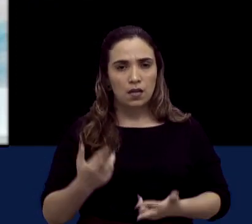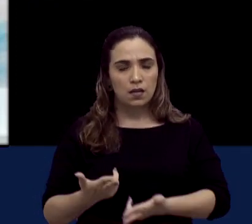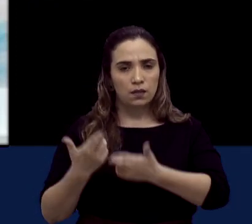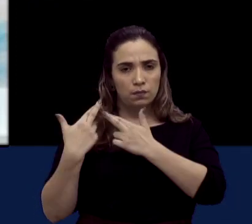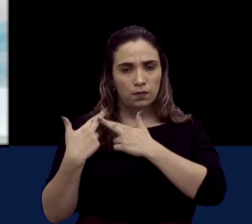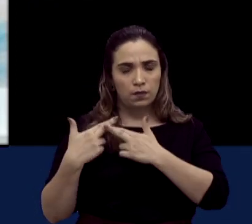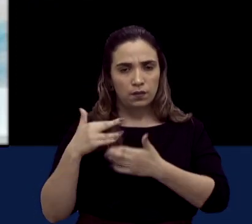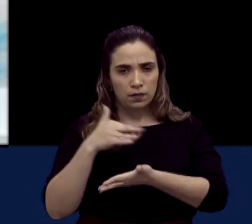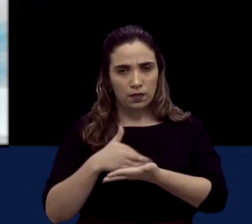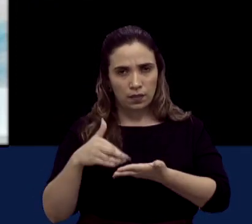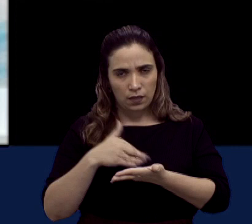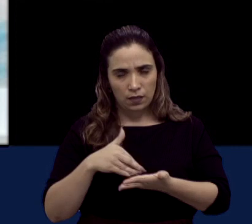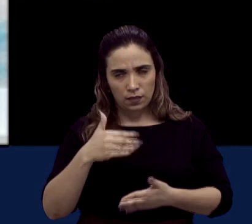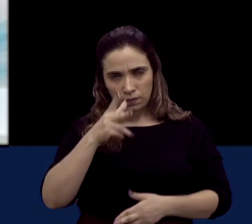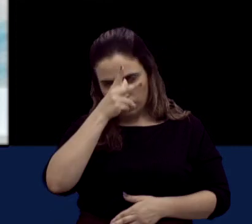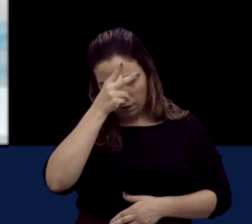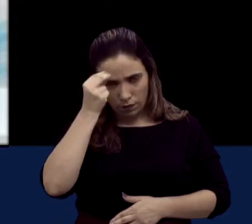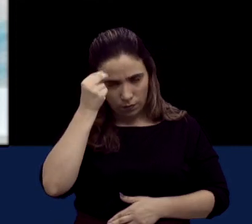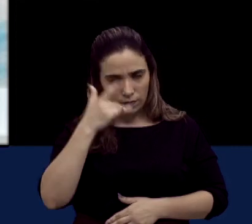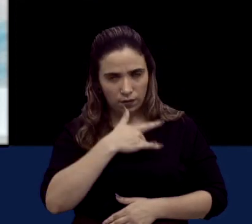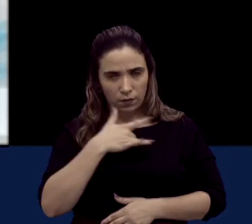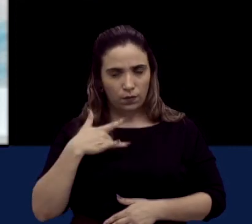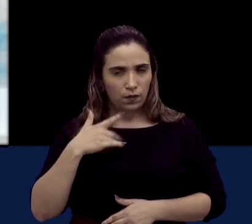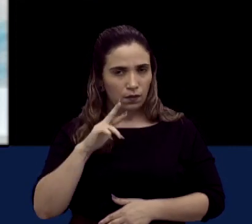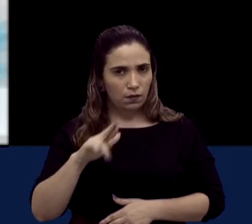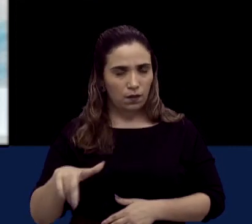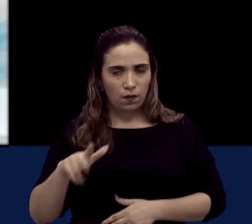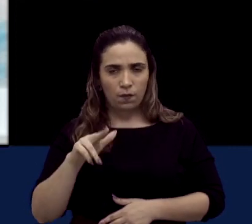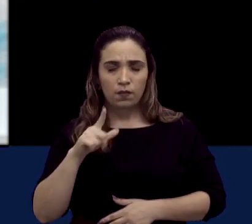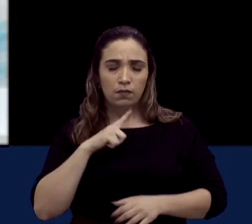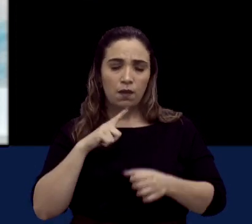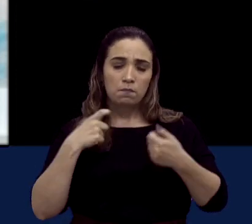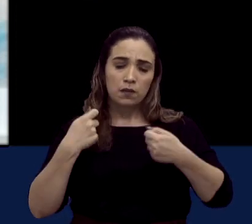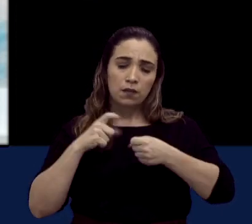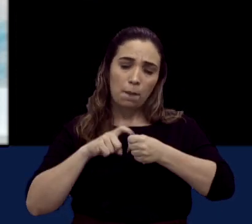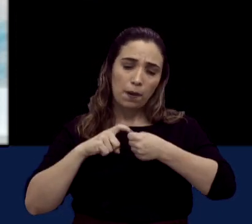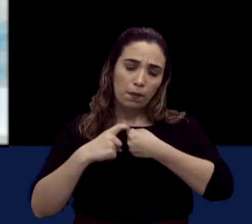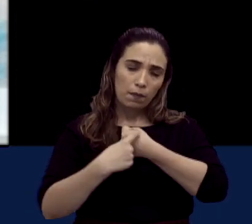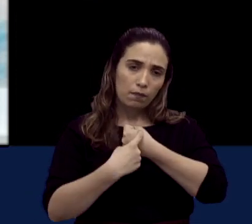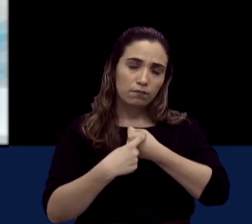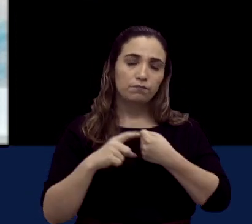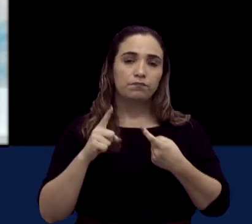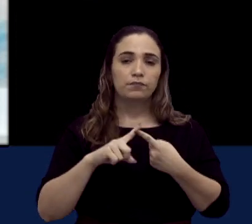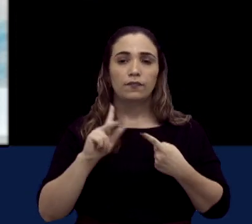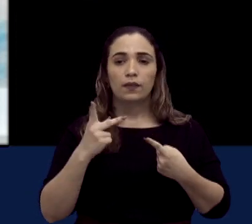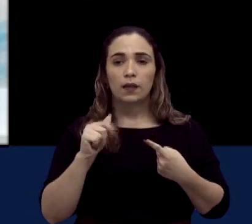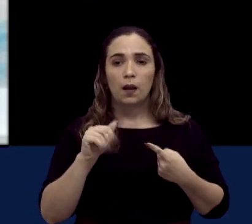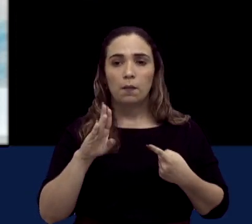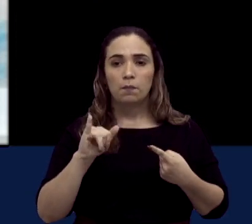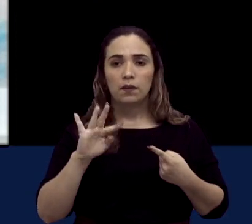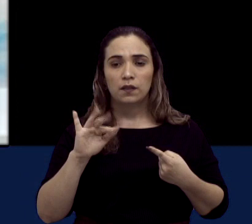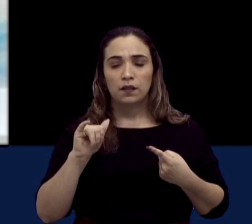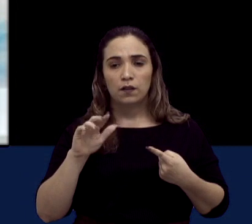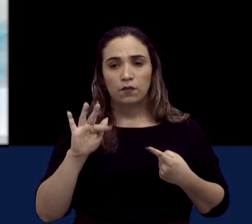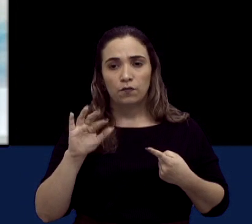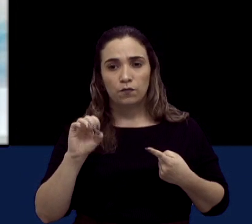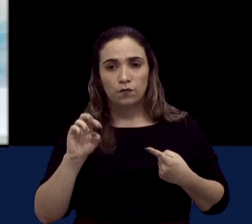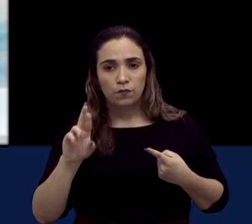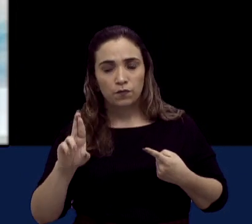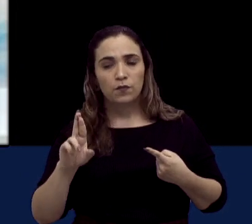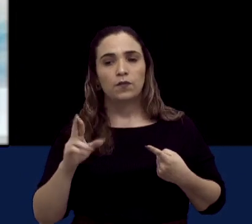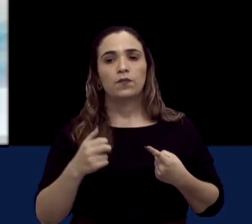da SMS, da saúde, ela envolve a Habitafor, com a questão dos